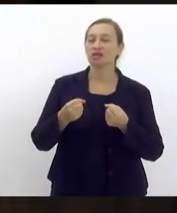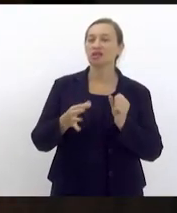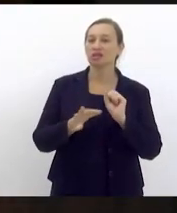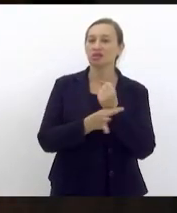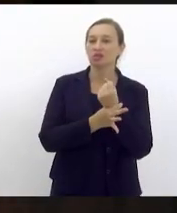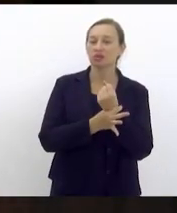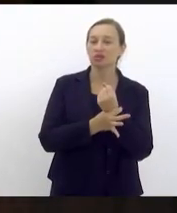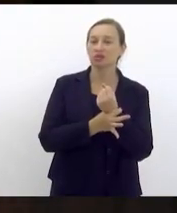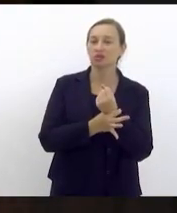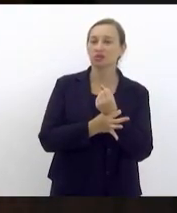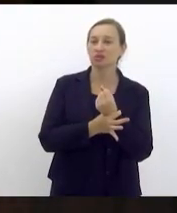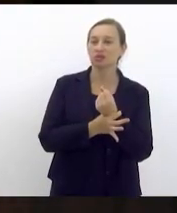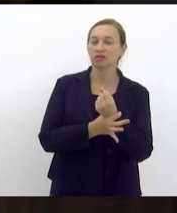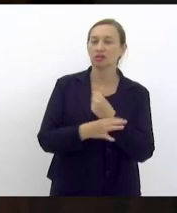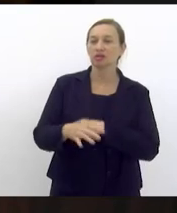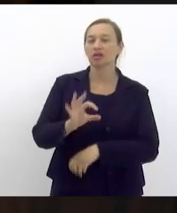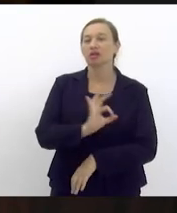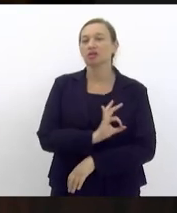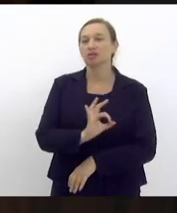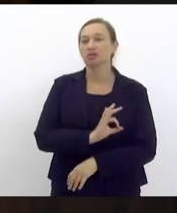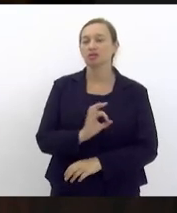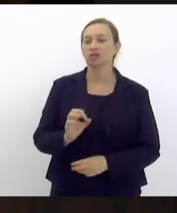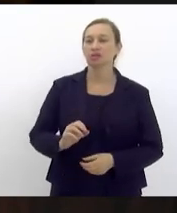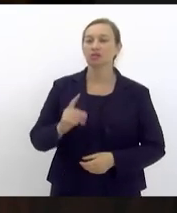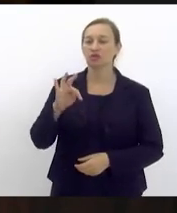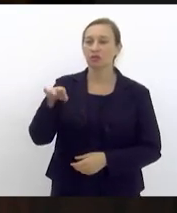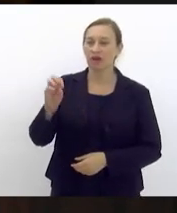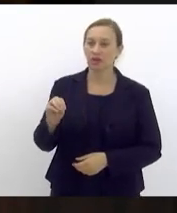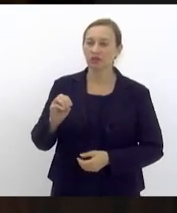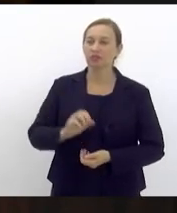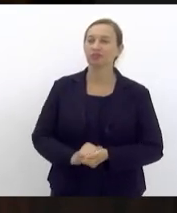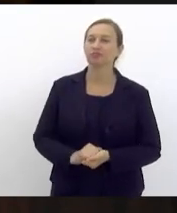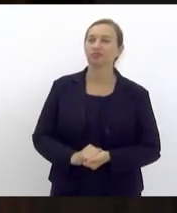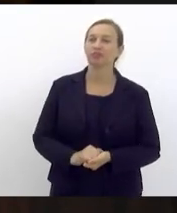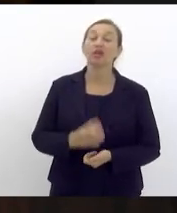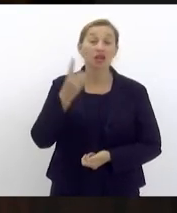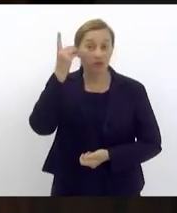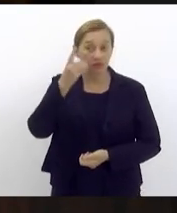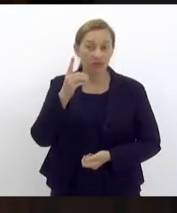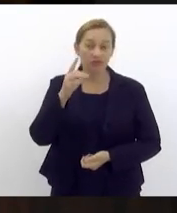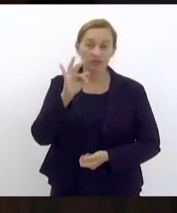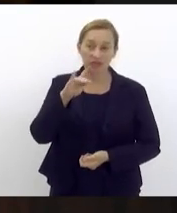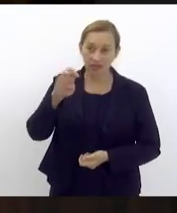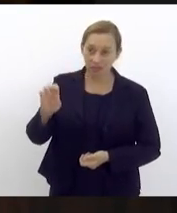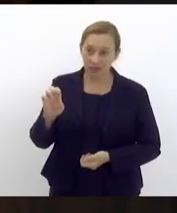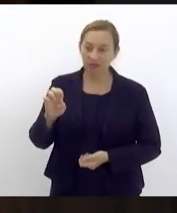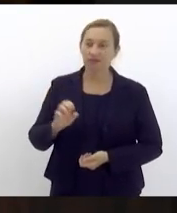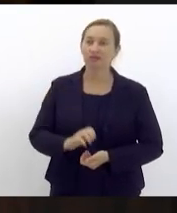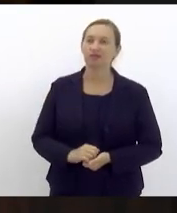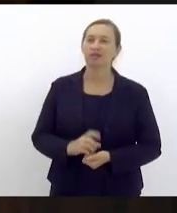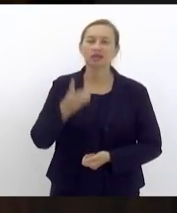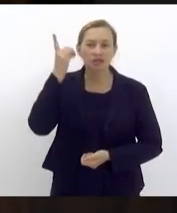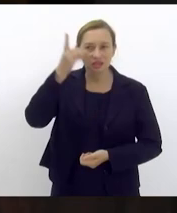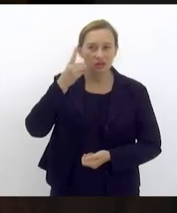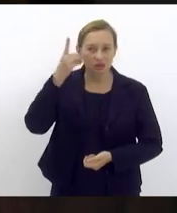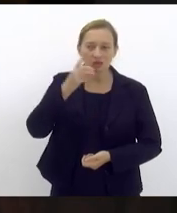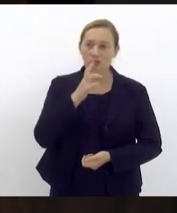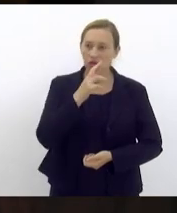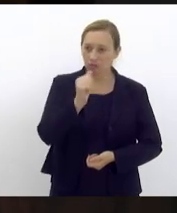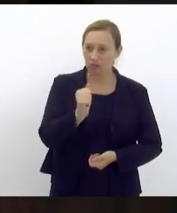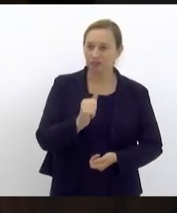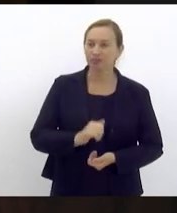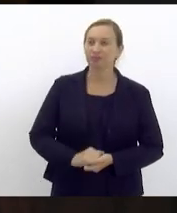e assuntos de polícia Deputado Márcio Gualberto Deputado Felipe Soares deputado Rodrigo